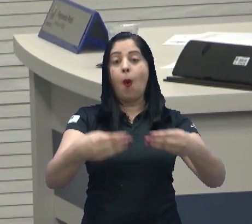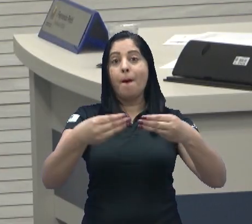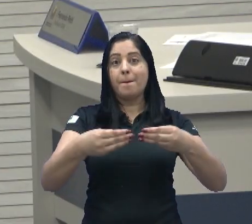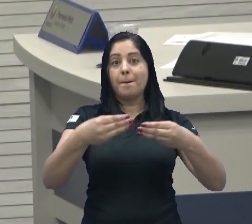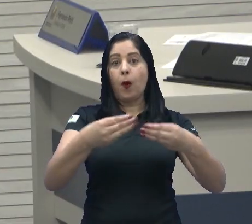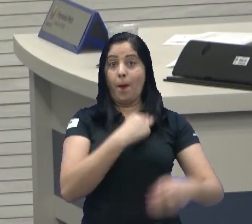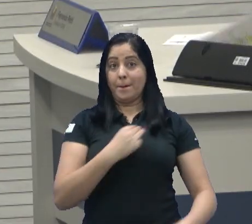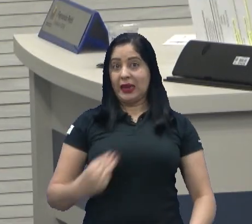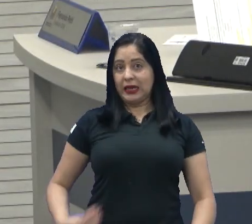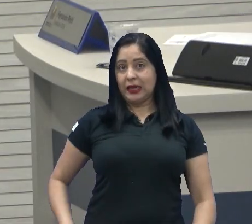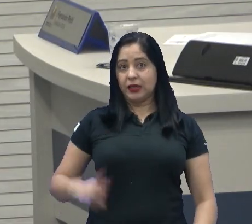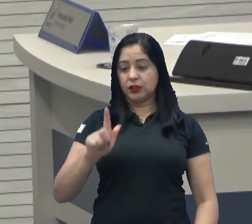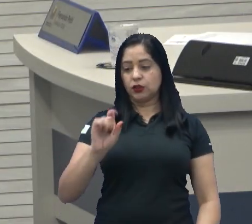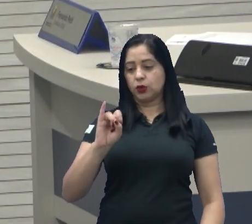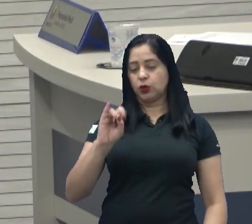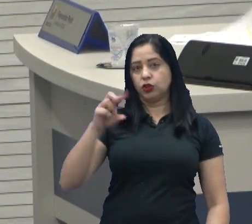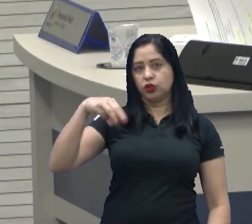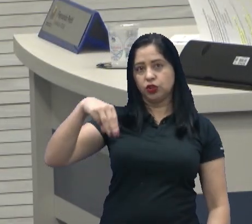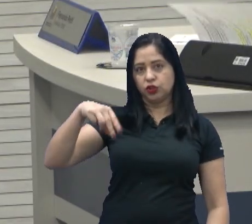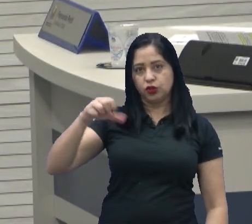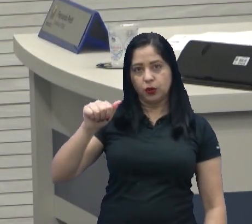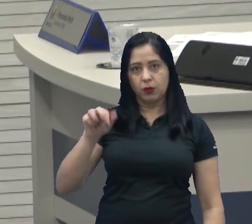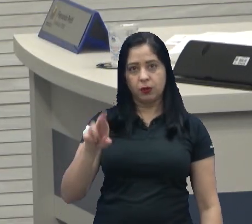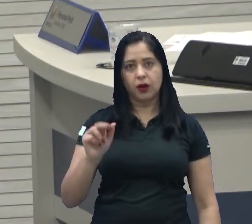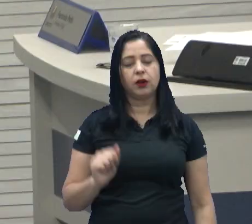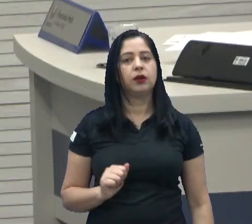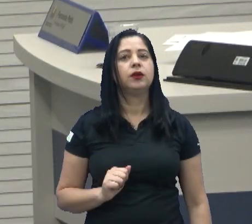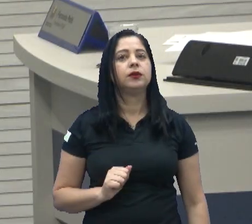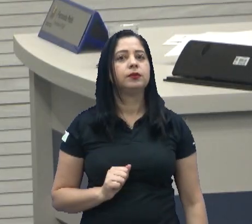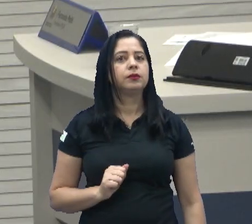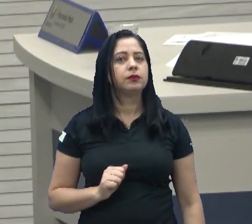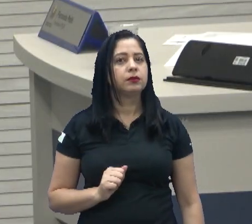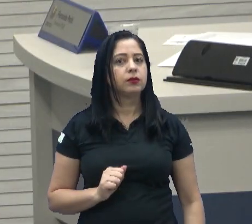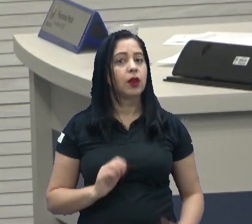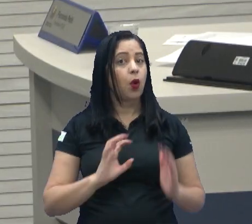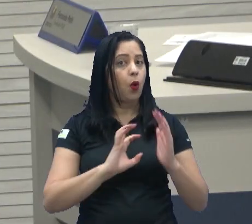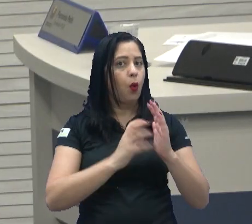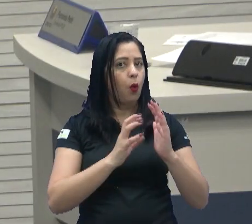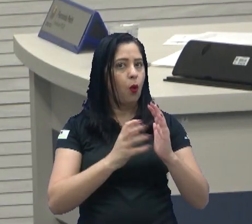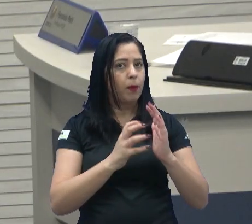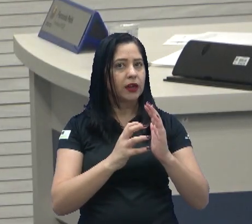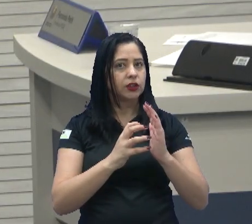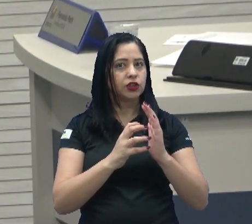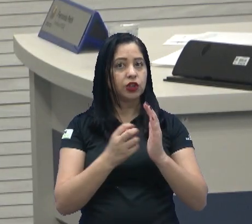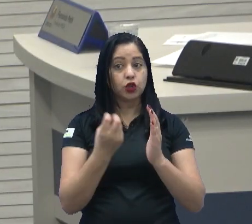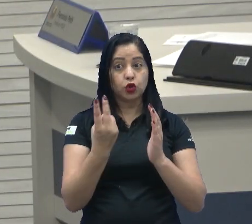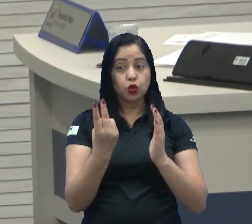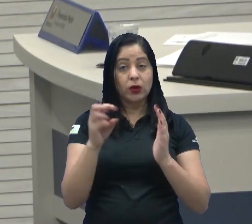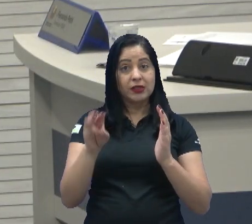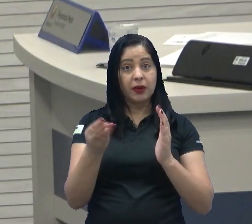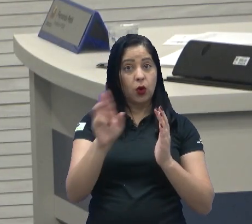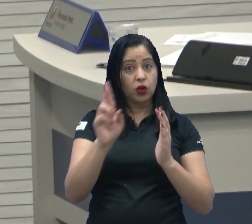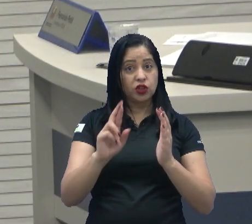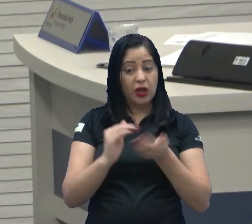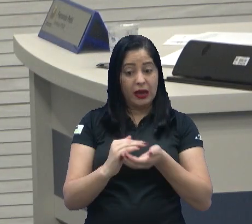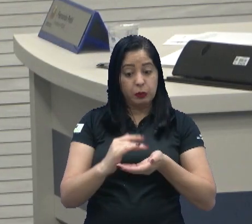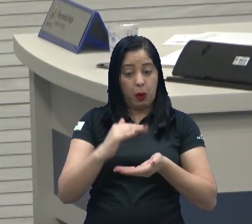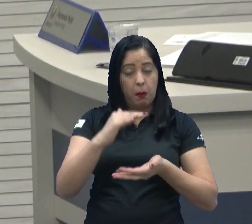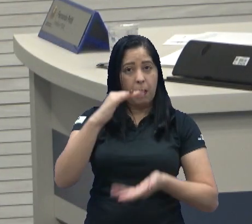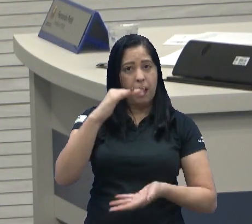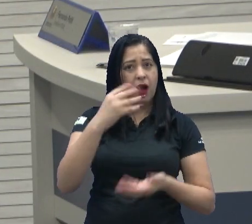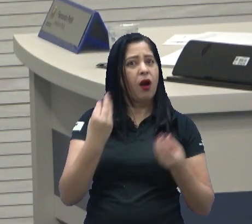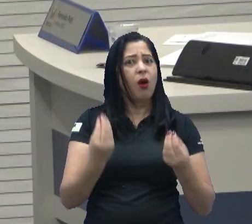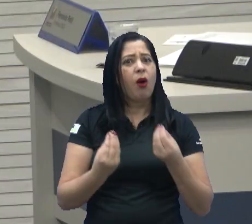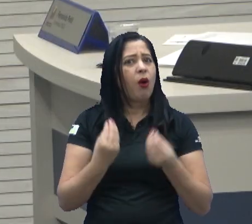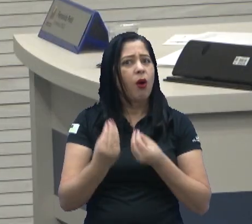Mendes. O partido tem algo em torno de 2 bilhões de reais de caixa. É fácil disputar a eleição com isso. A